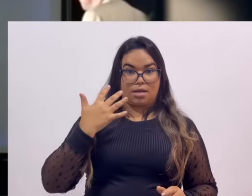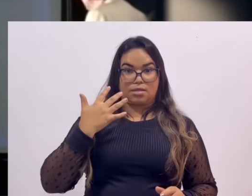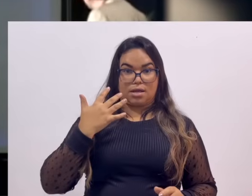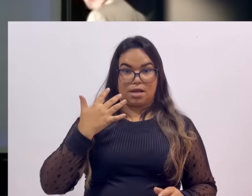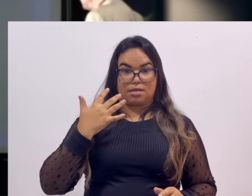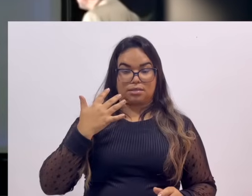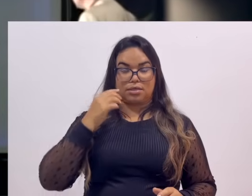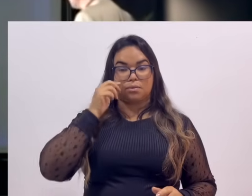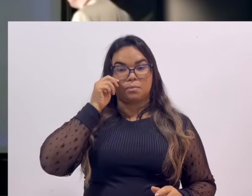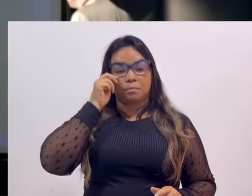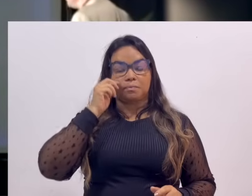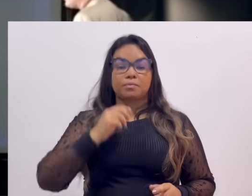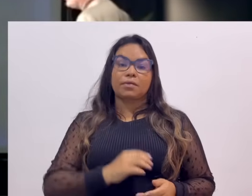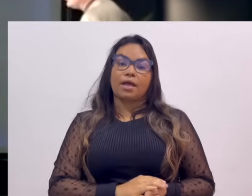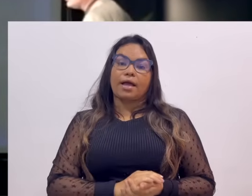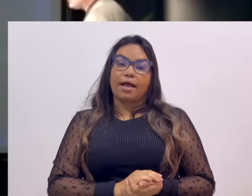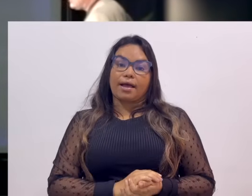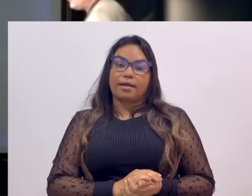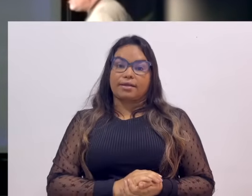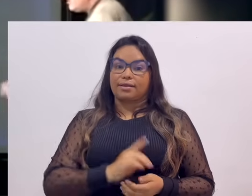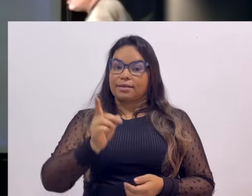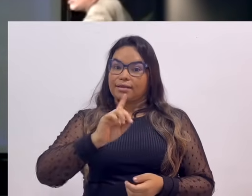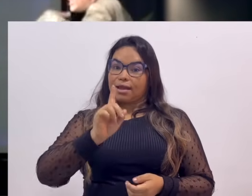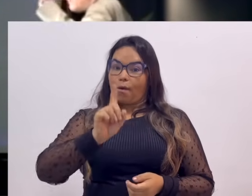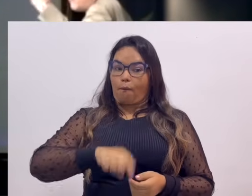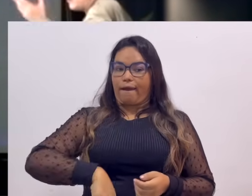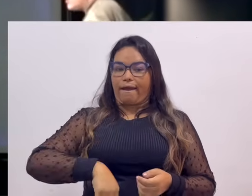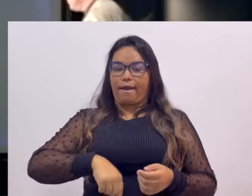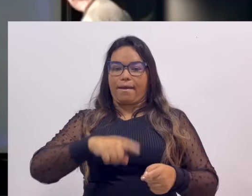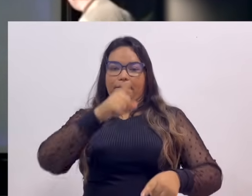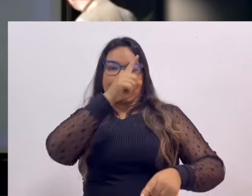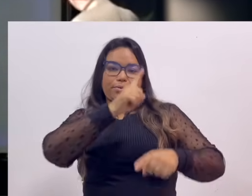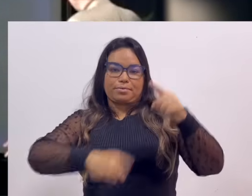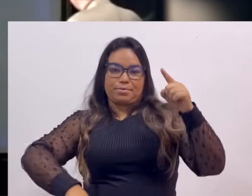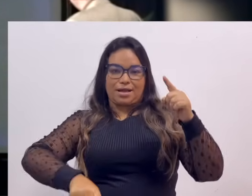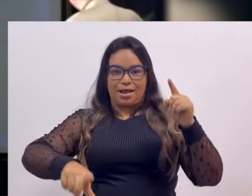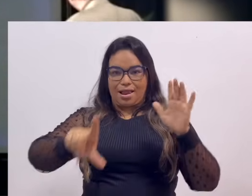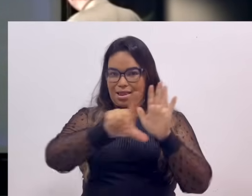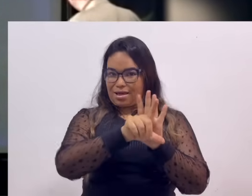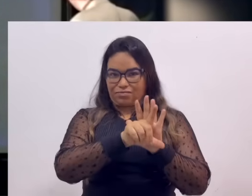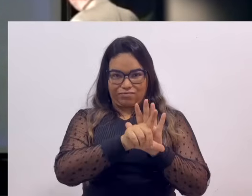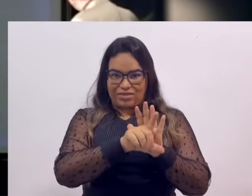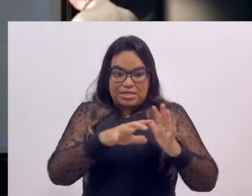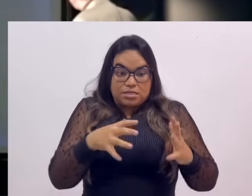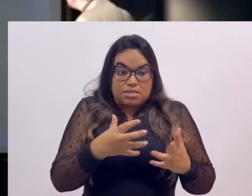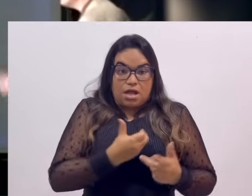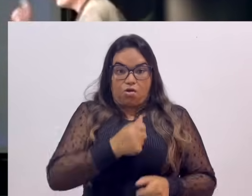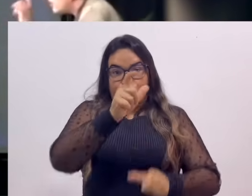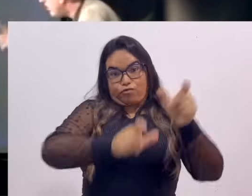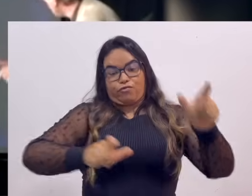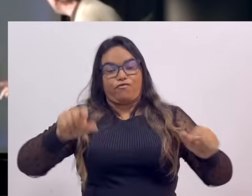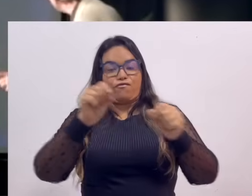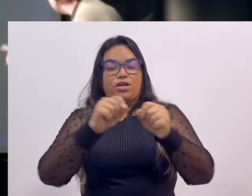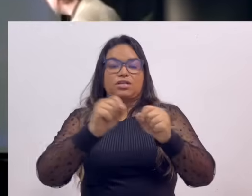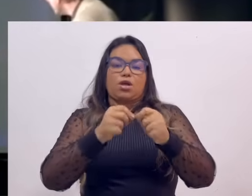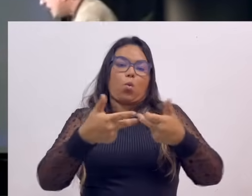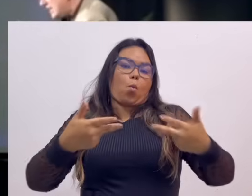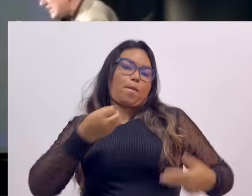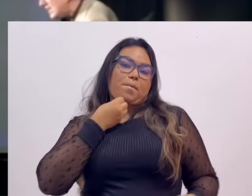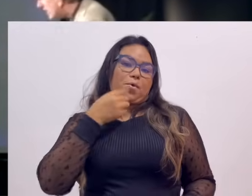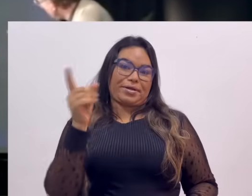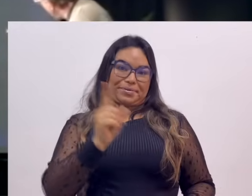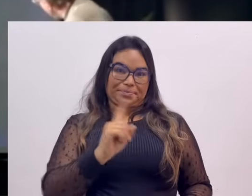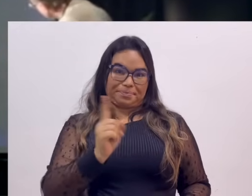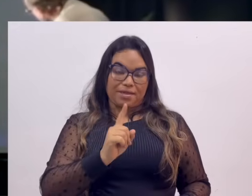carne será justificada diante dele pelas obras da lei. Não somos salvos pelo que fazemos ou porque fazemos coisas boas.